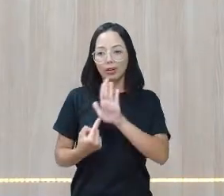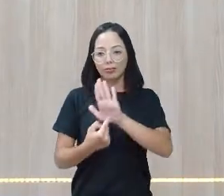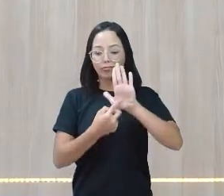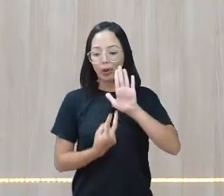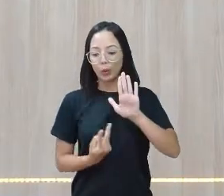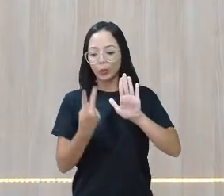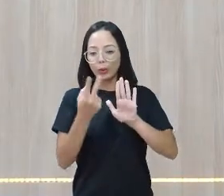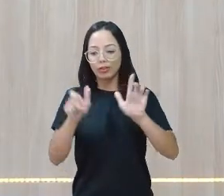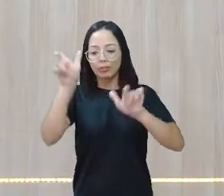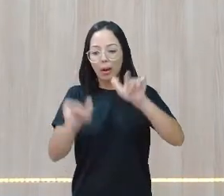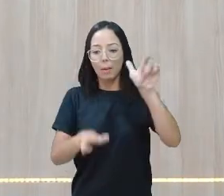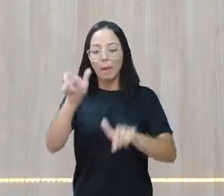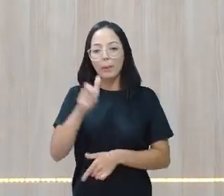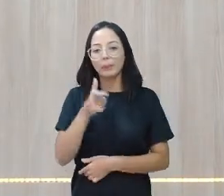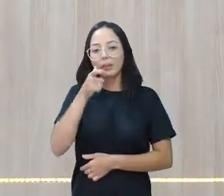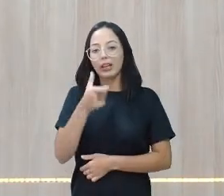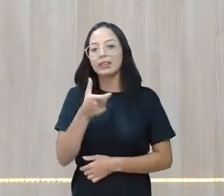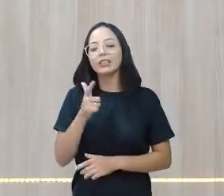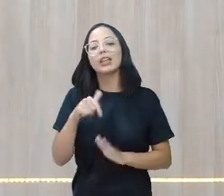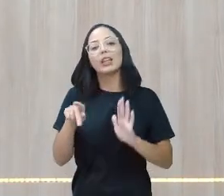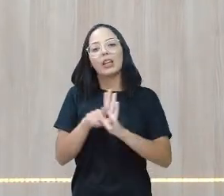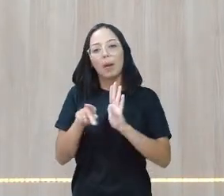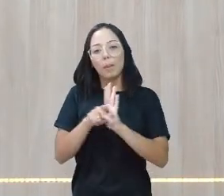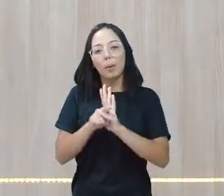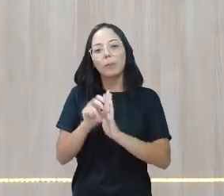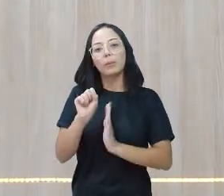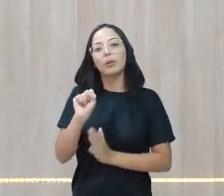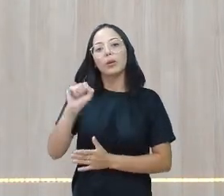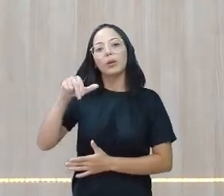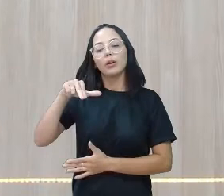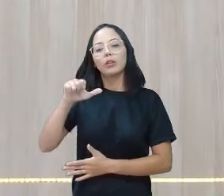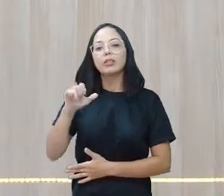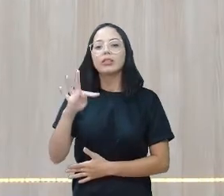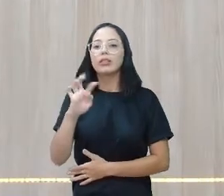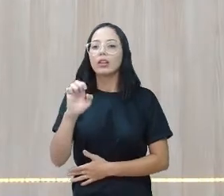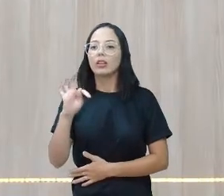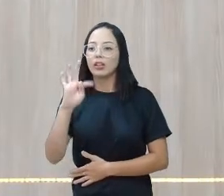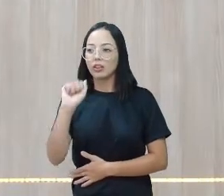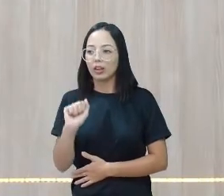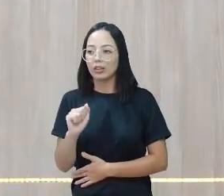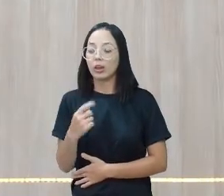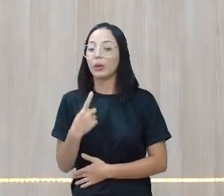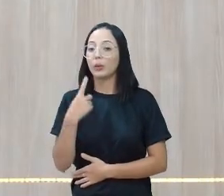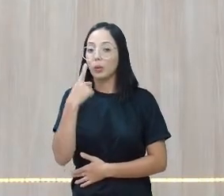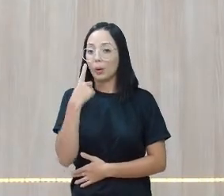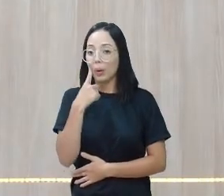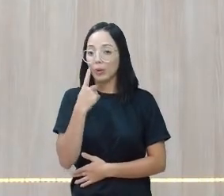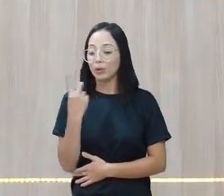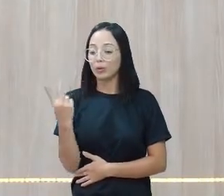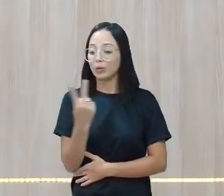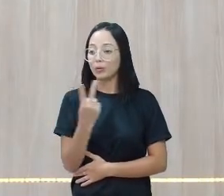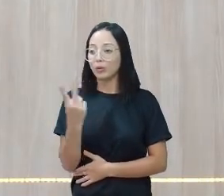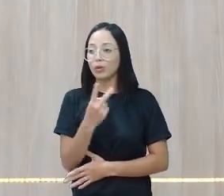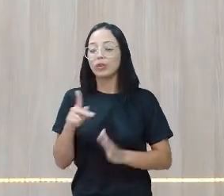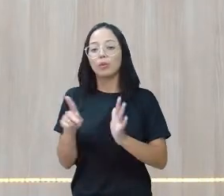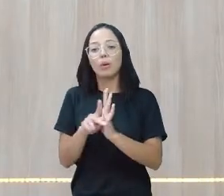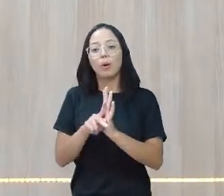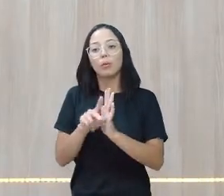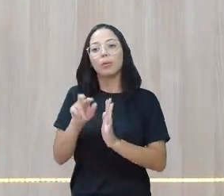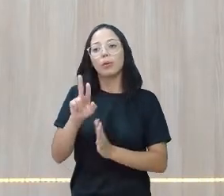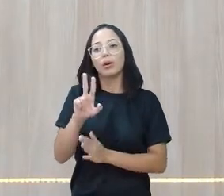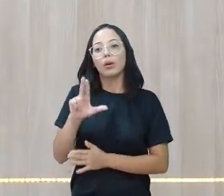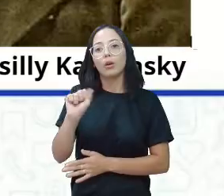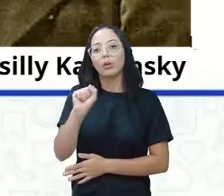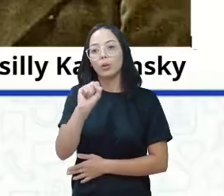muito interessantes, que eram sinestetas, tá? Coincidentemente ou não, eles são russos,